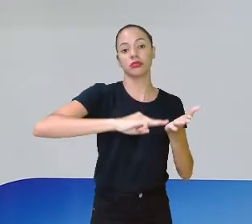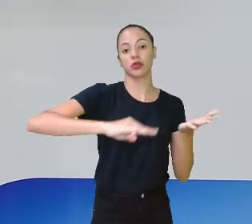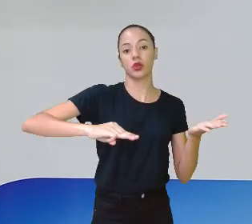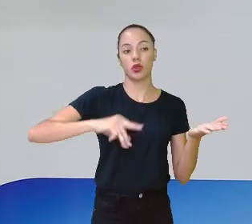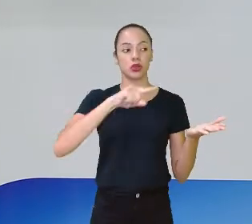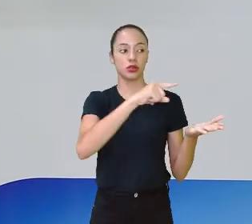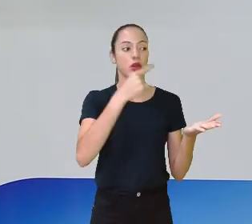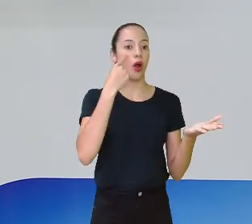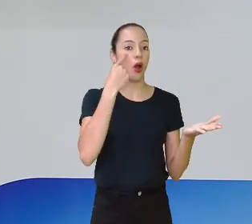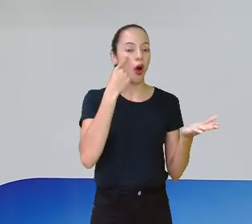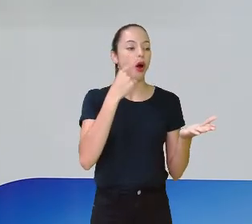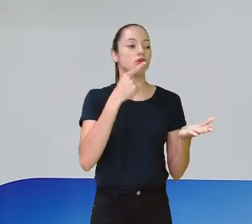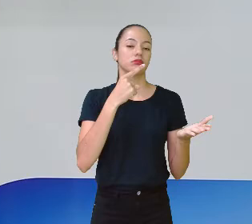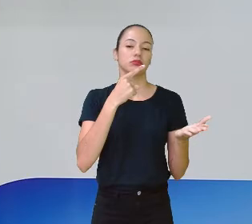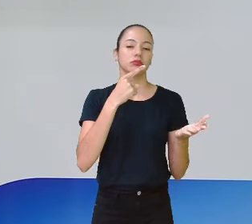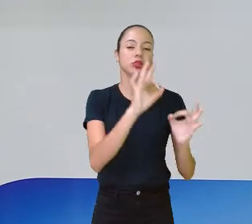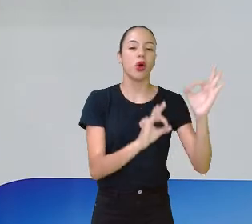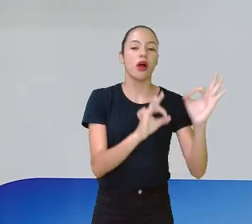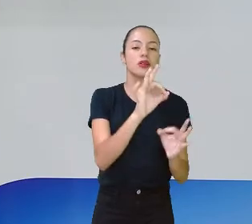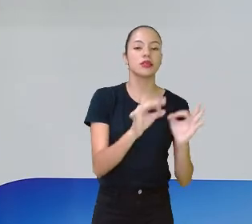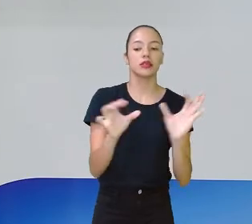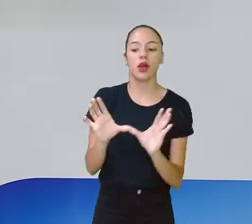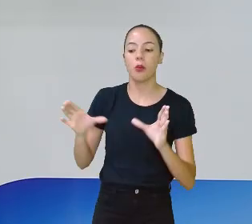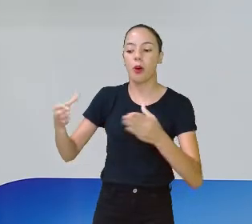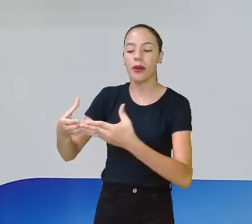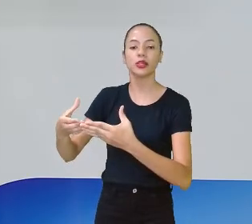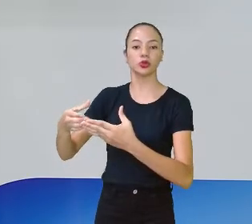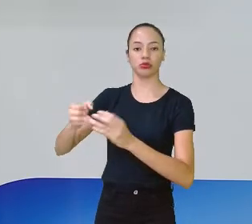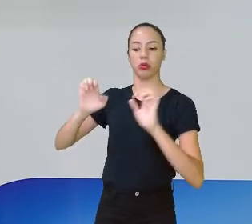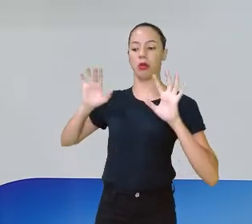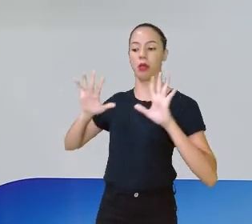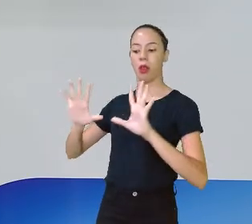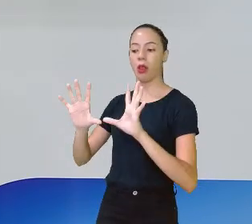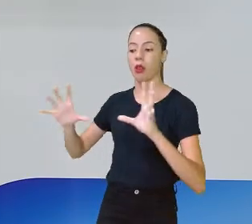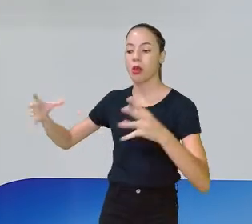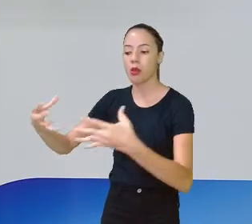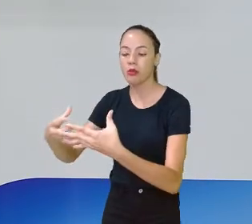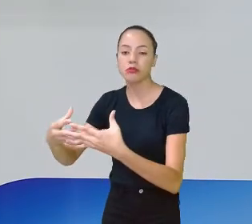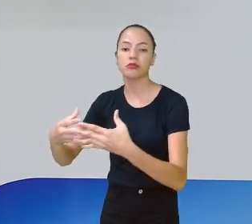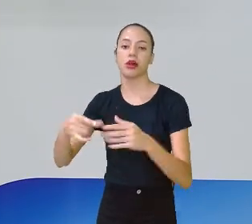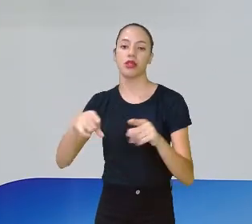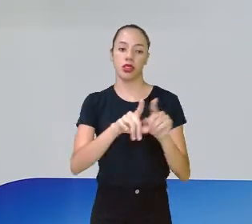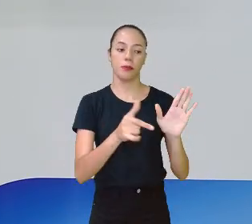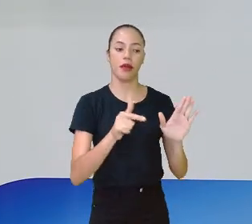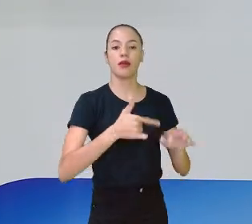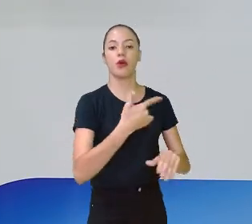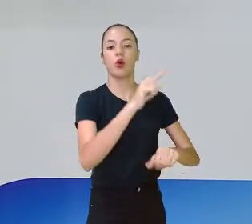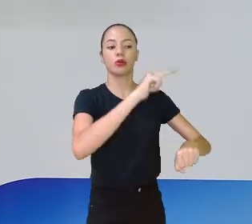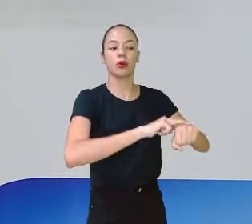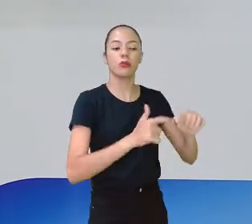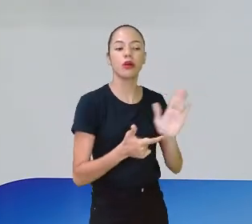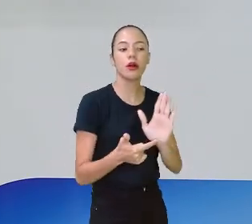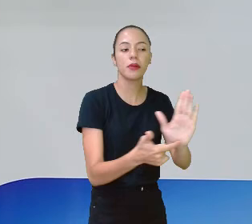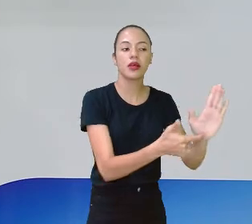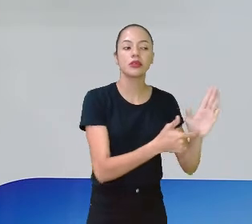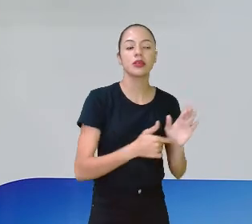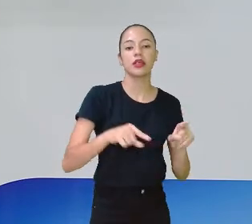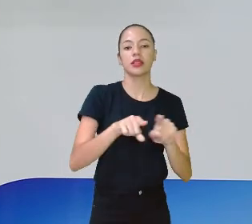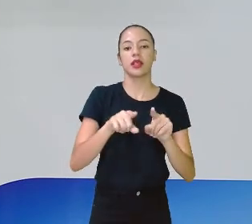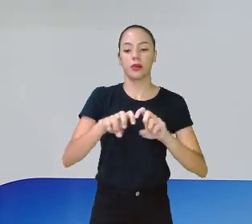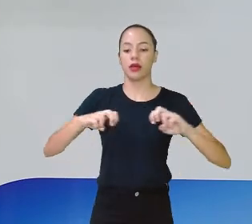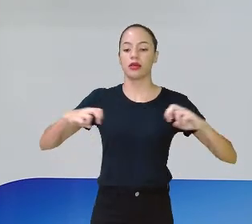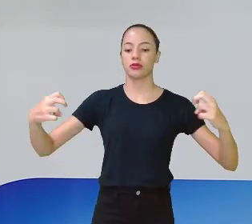momento junta, um outro momento apresenta, um outro momento faz a socialização com todos e ele